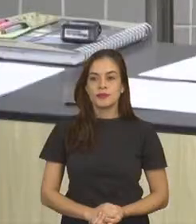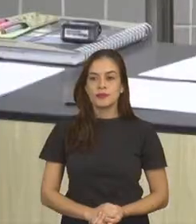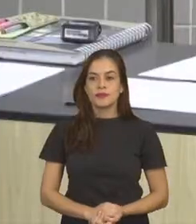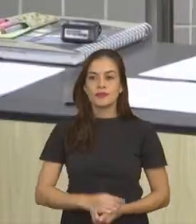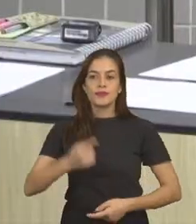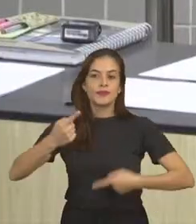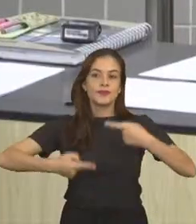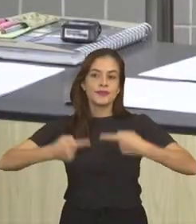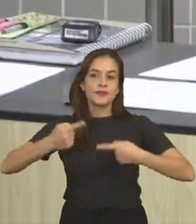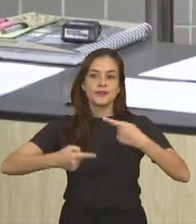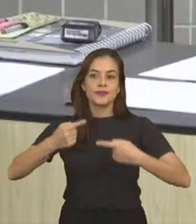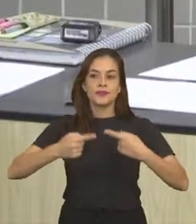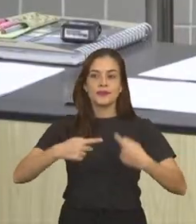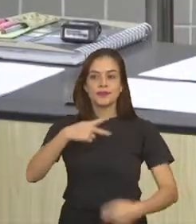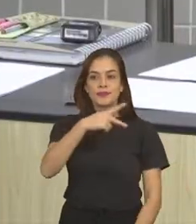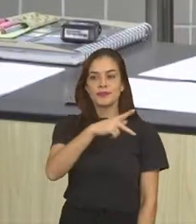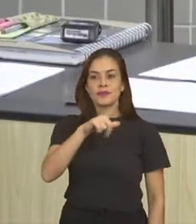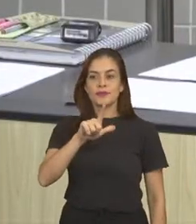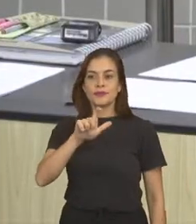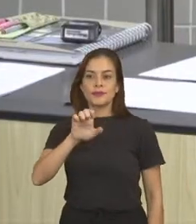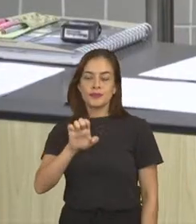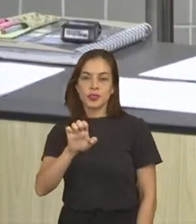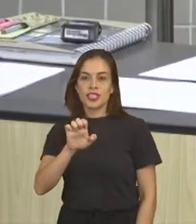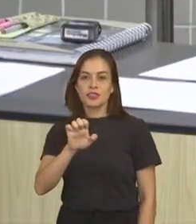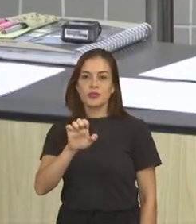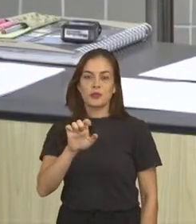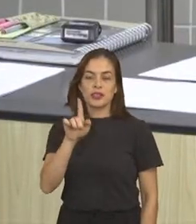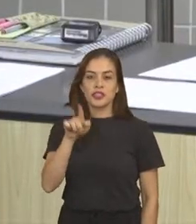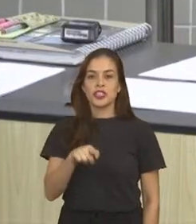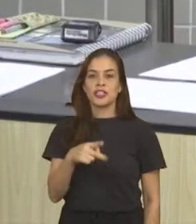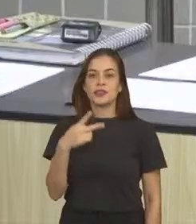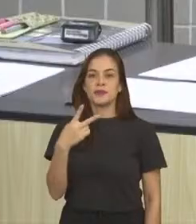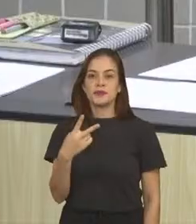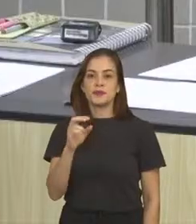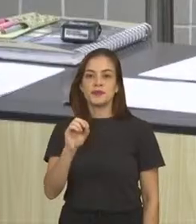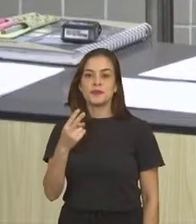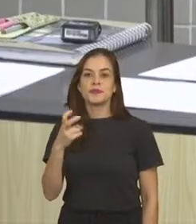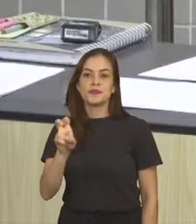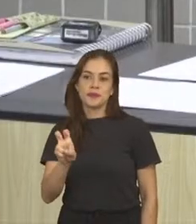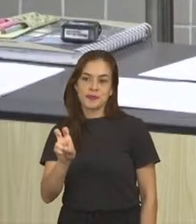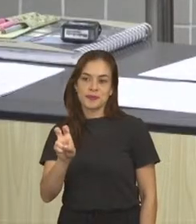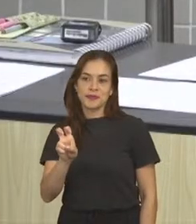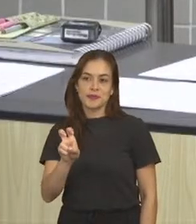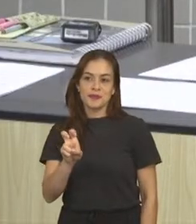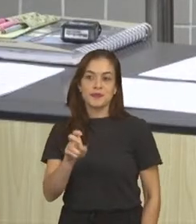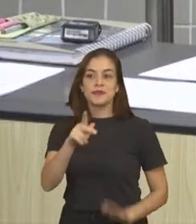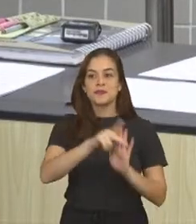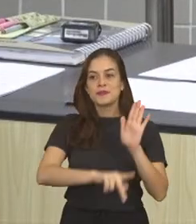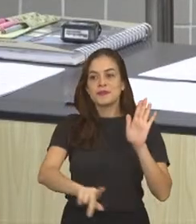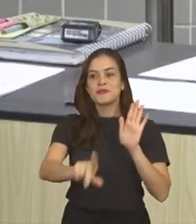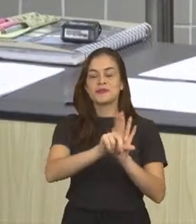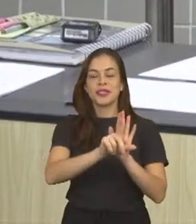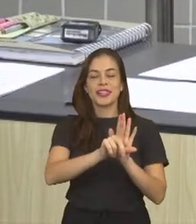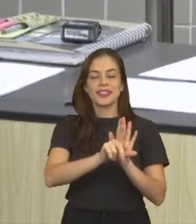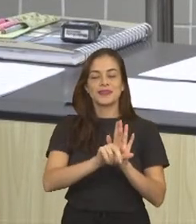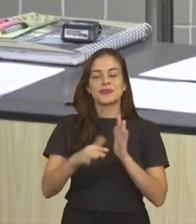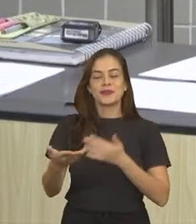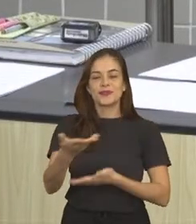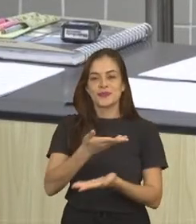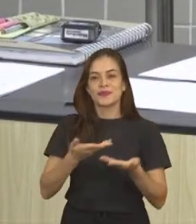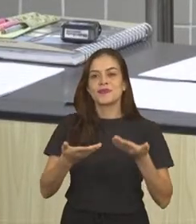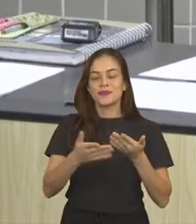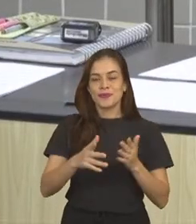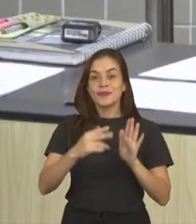Discussão única do PLE 14 de 2025, projeto de lei do Executivo com emenda. Autoria,